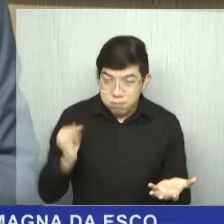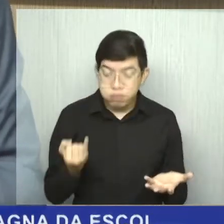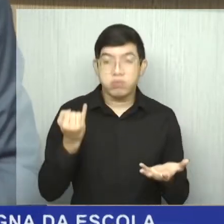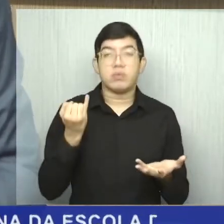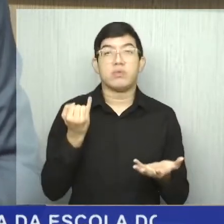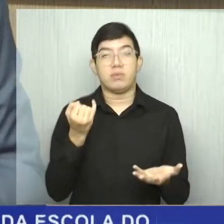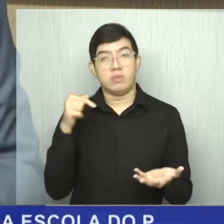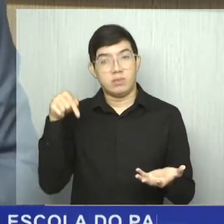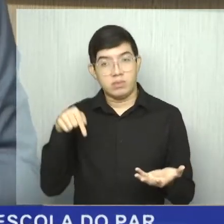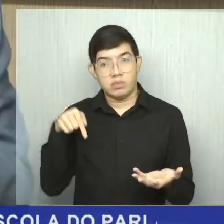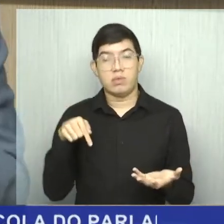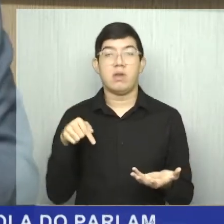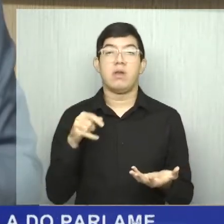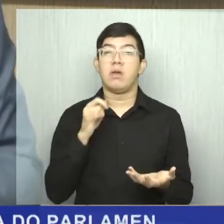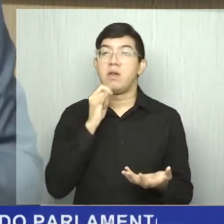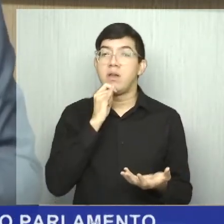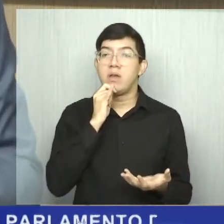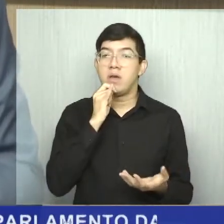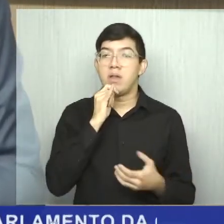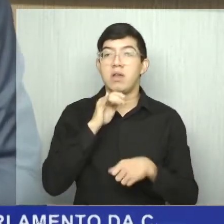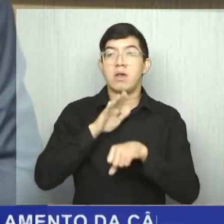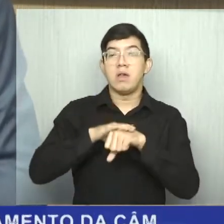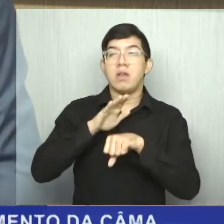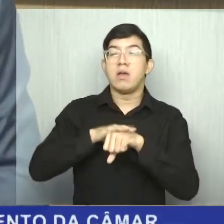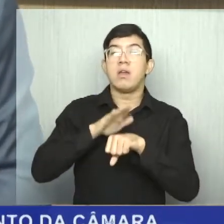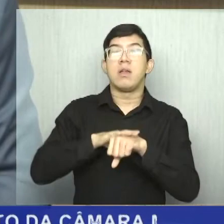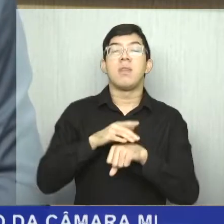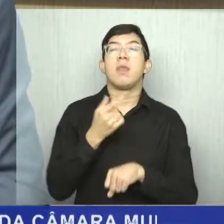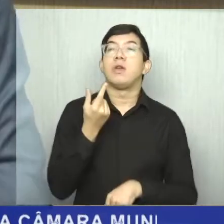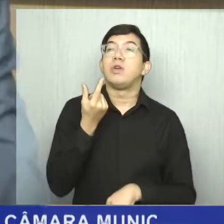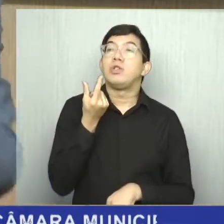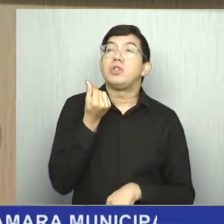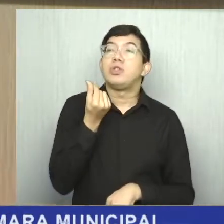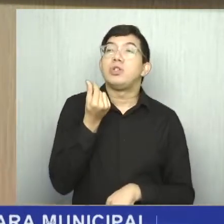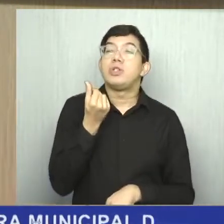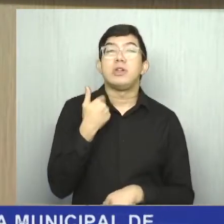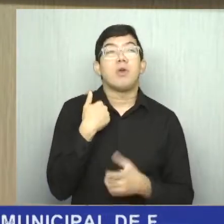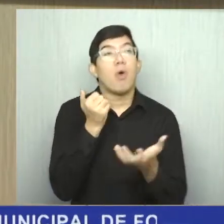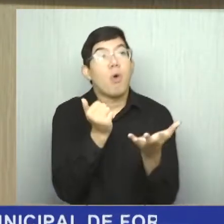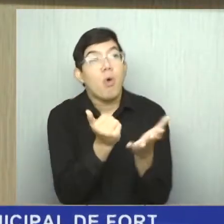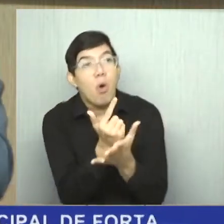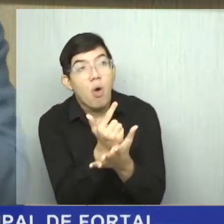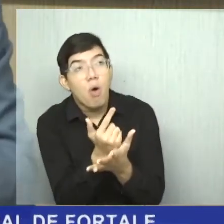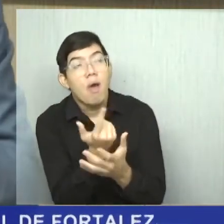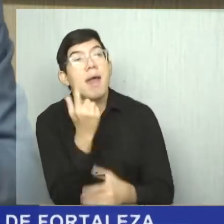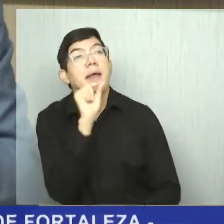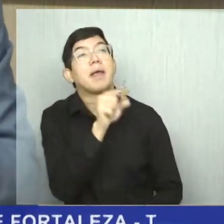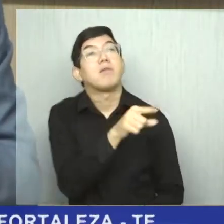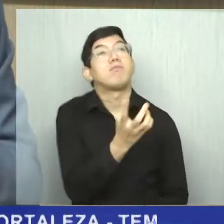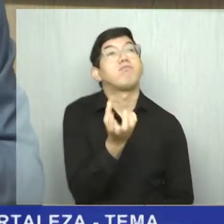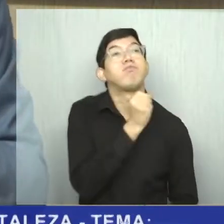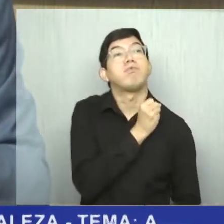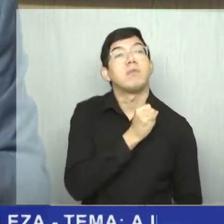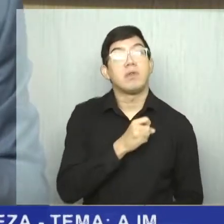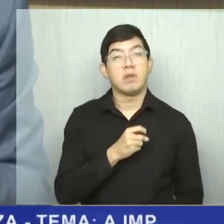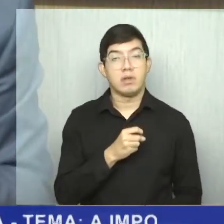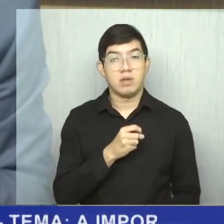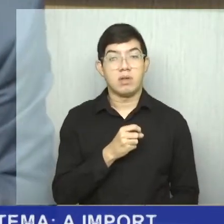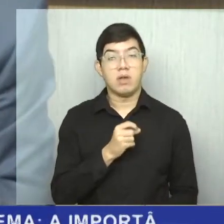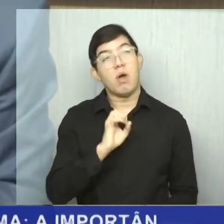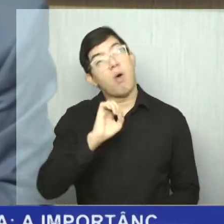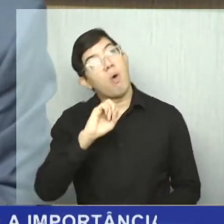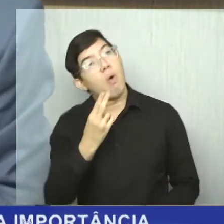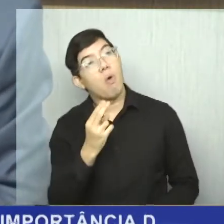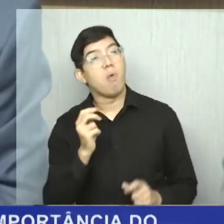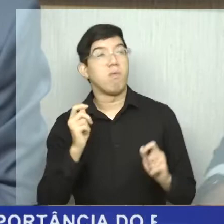Fortaleza, agora. A quem aproveita o meu ato de consumo? Eu posso comprar um tomate menos bonito, menos desenhado, produzido comunitariamente ali